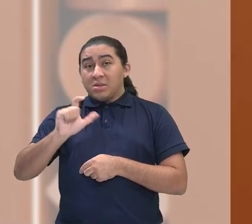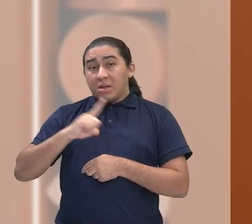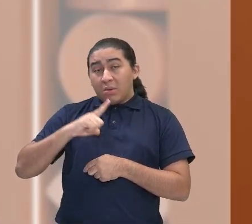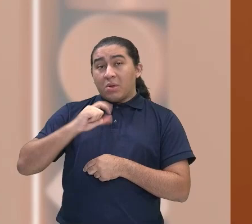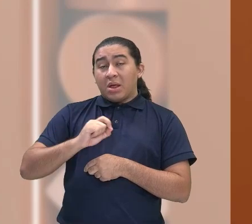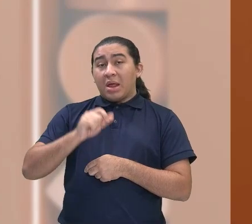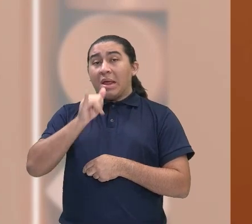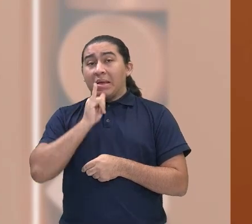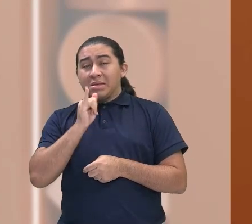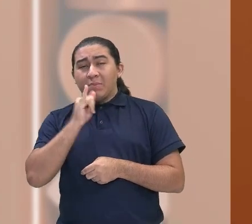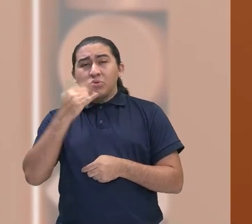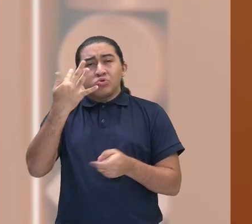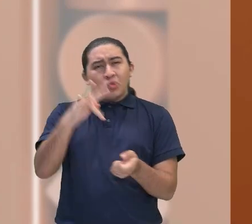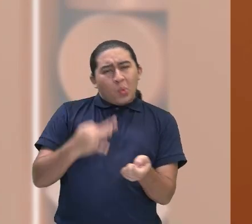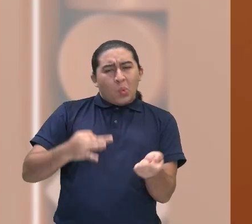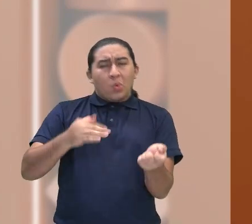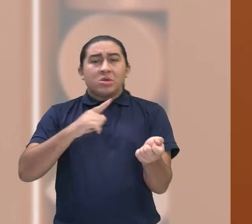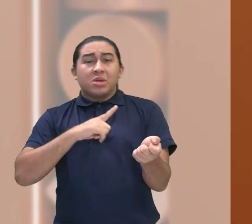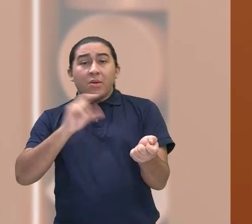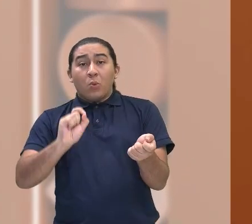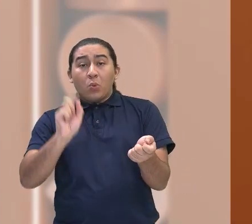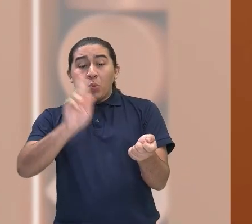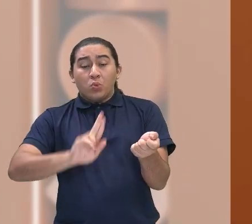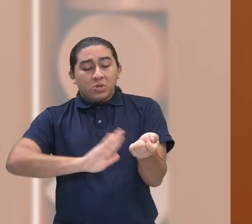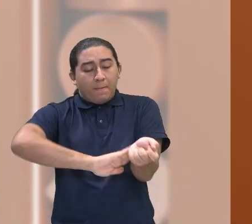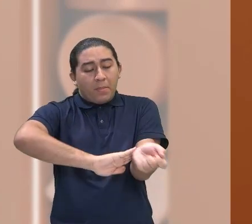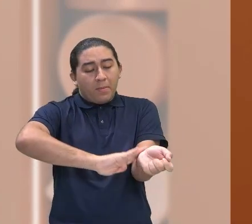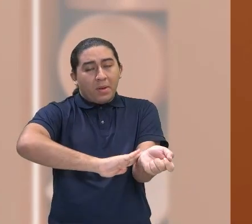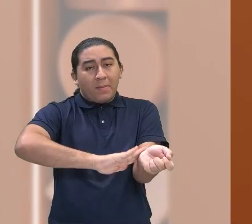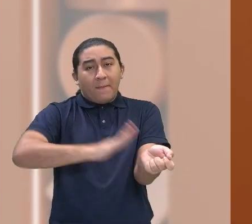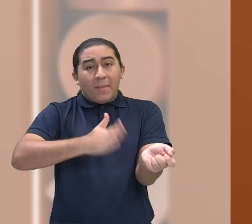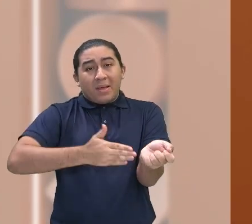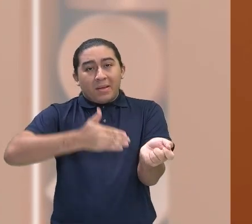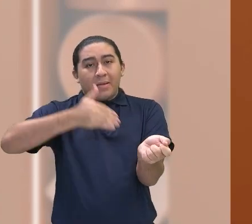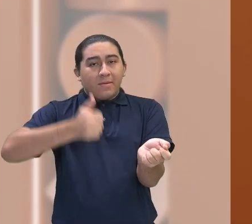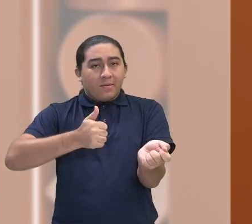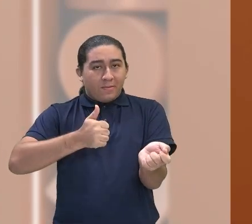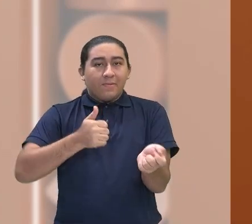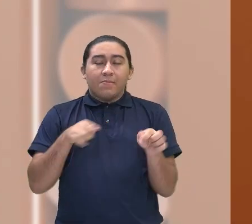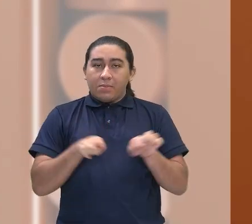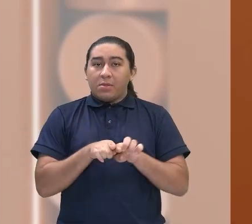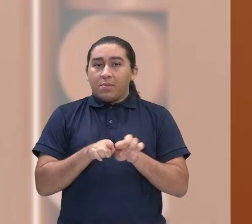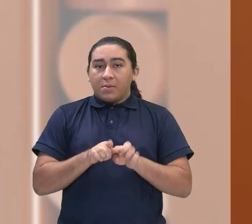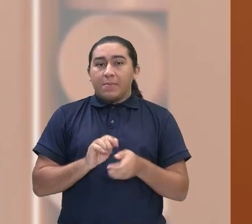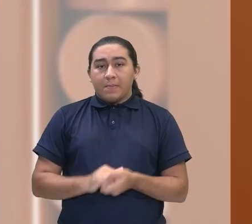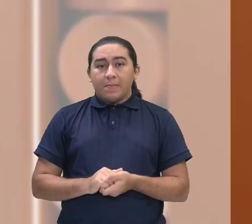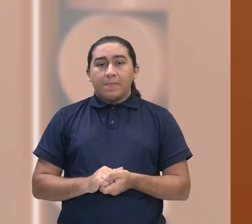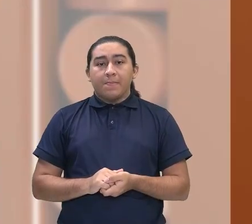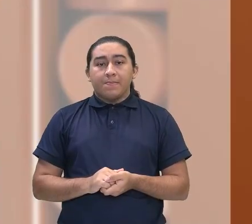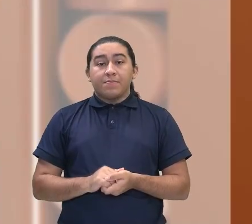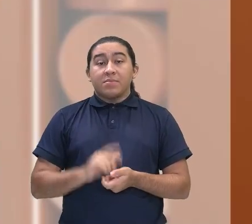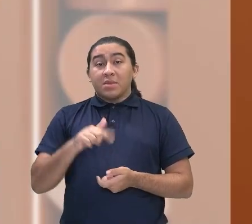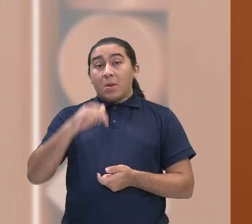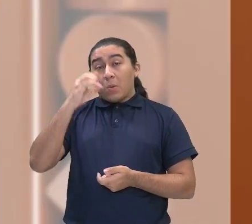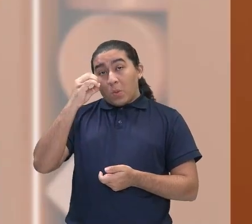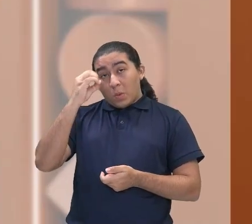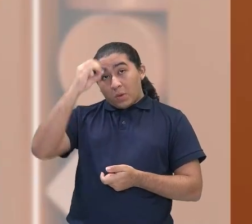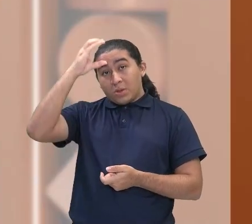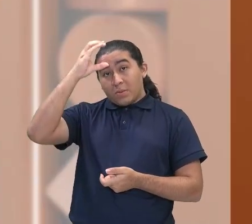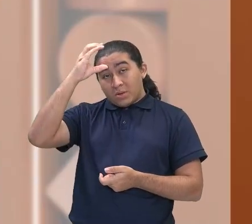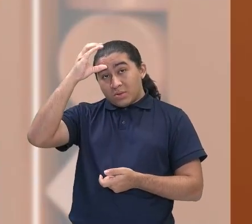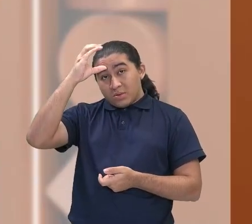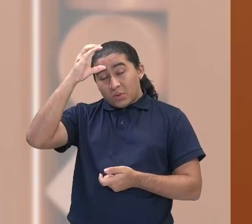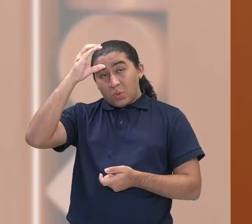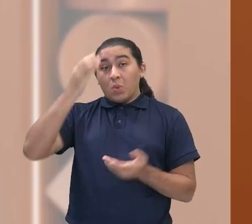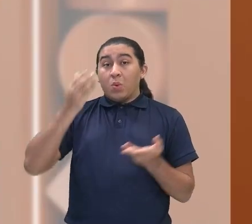né, diversas mazelas, doenças. Esse é um conhecimento que, nos dias atuais,